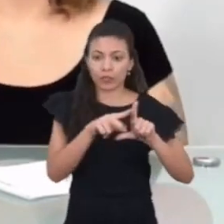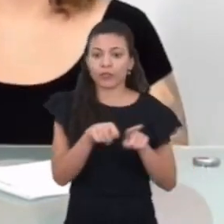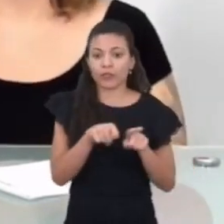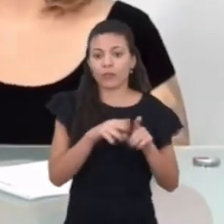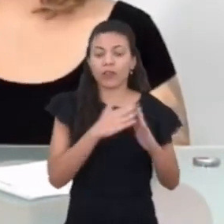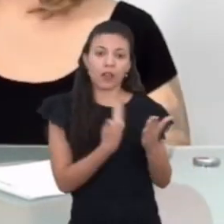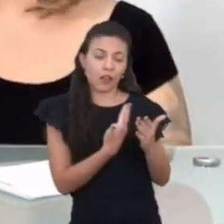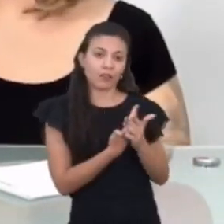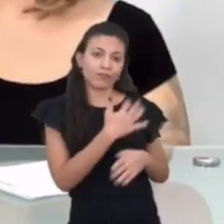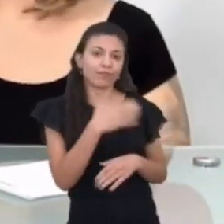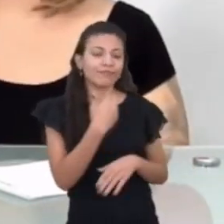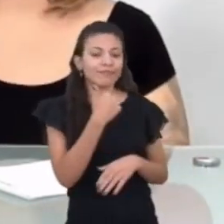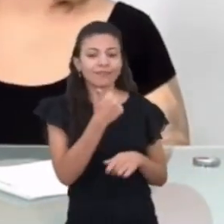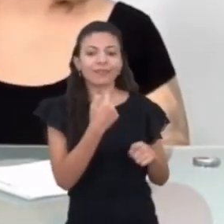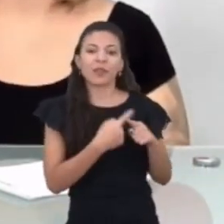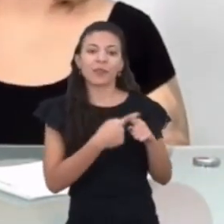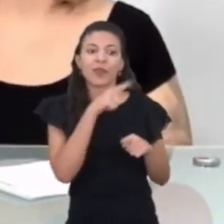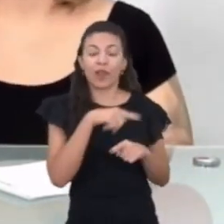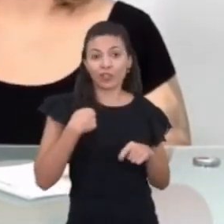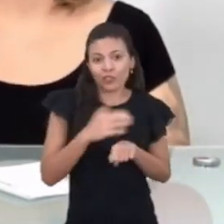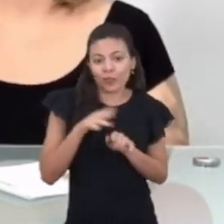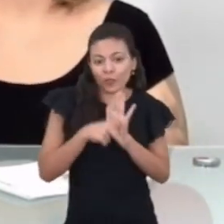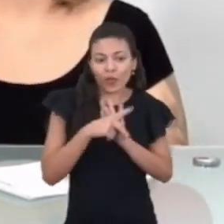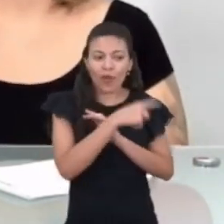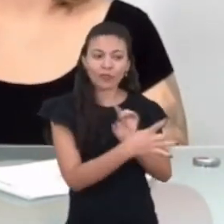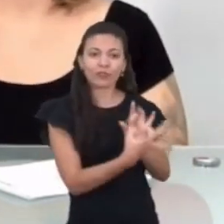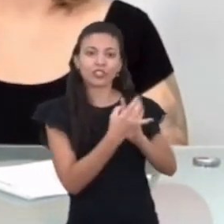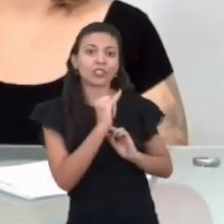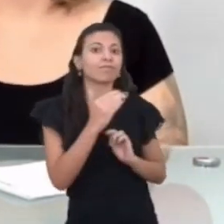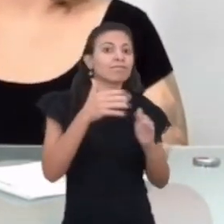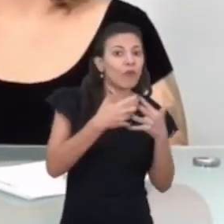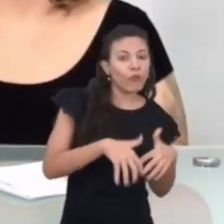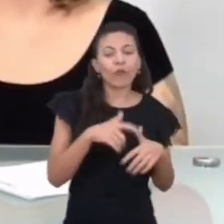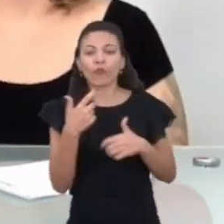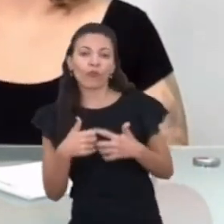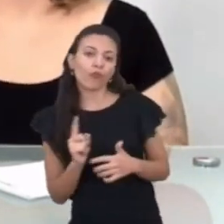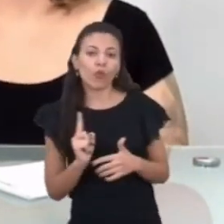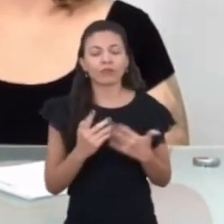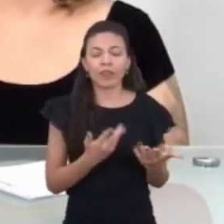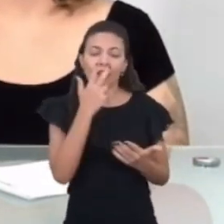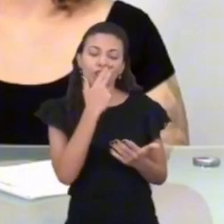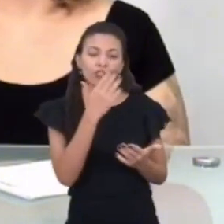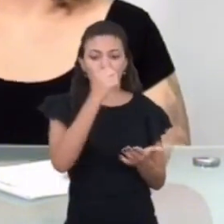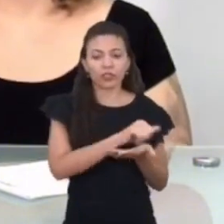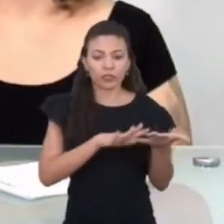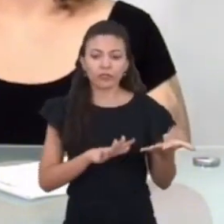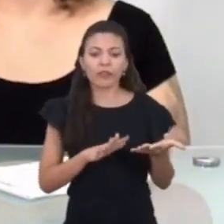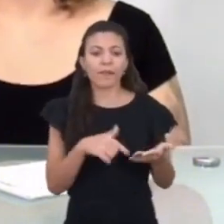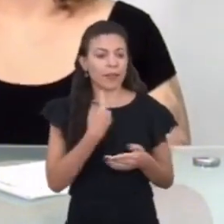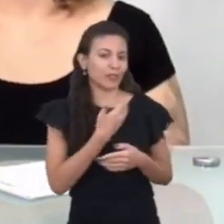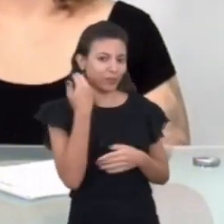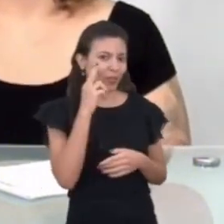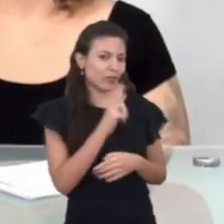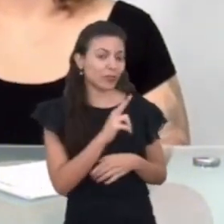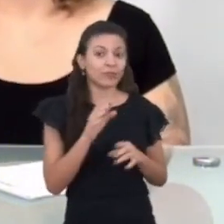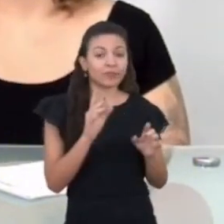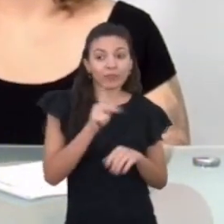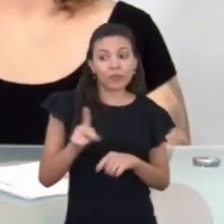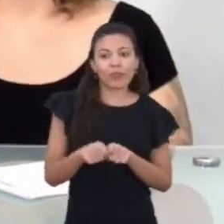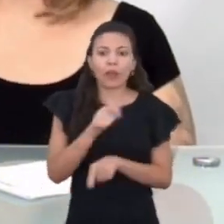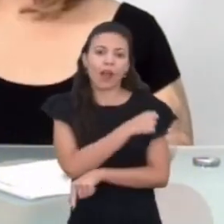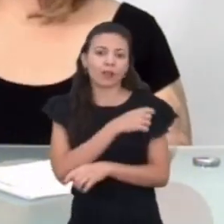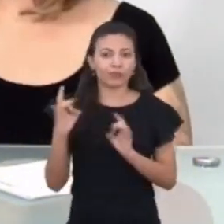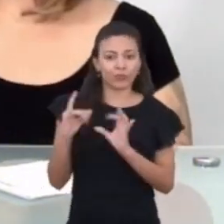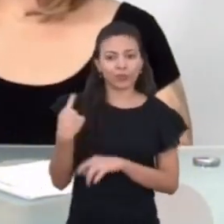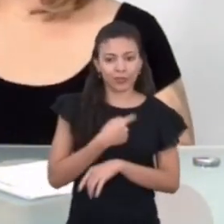que dá o termômetro, né, aqui para a secretaria, mas essa é uma novidade que eu acho que vai atender em partes do que a gente ouviu ano passado dos professores e dos estudantes.